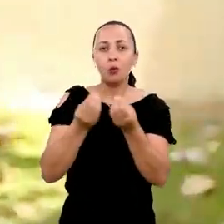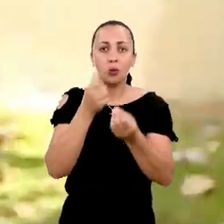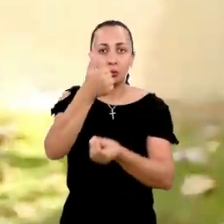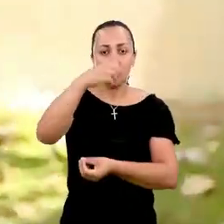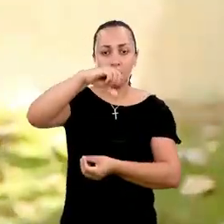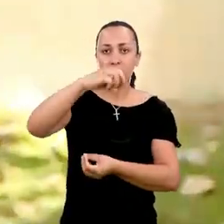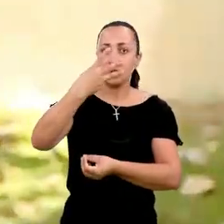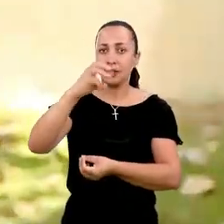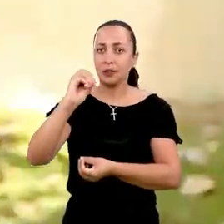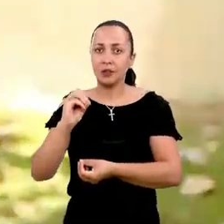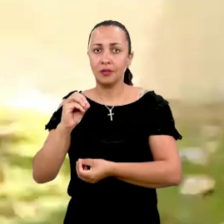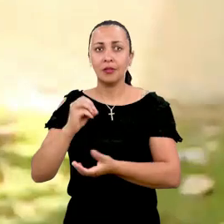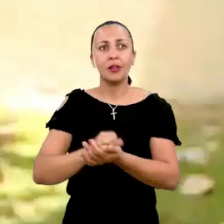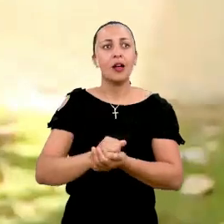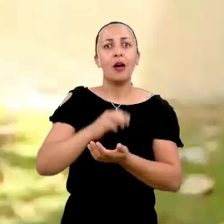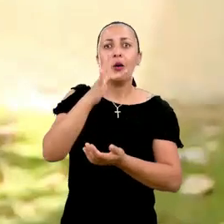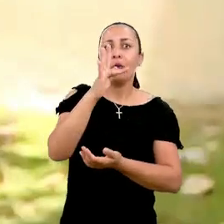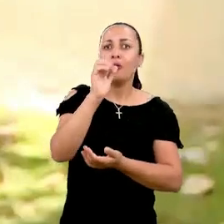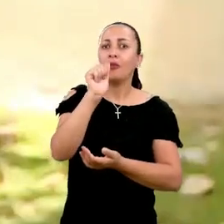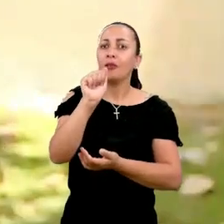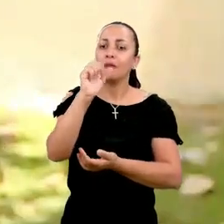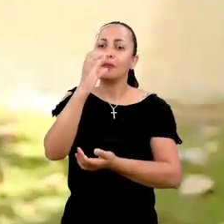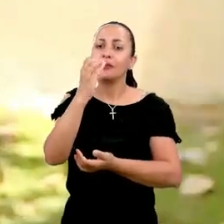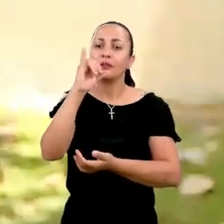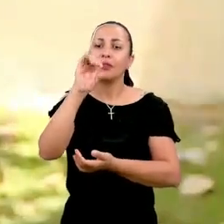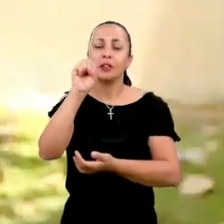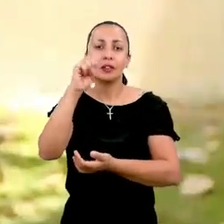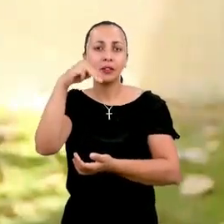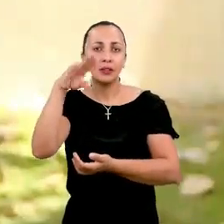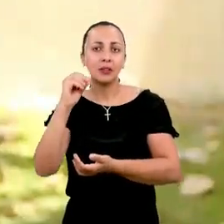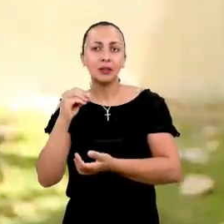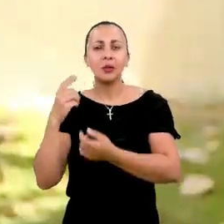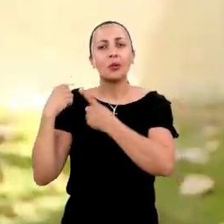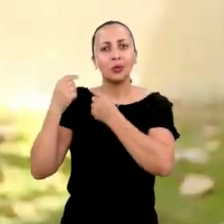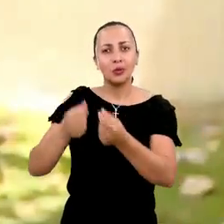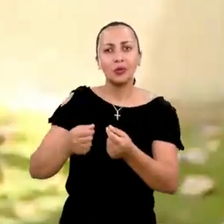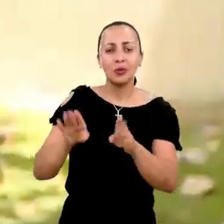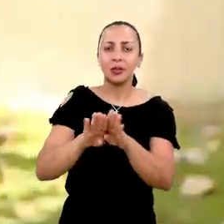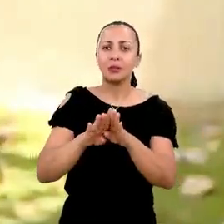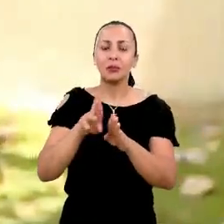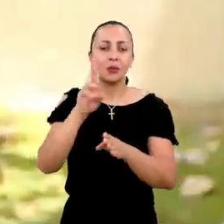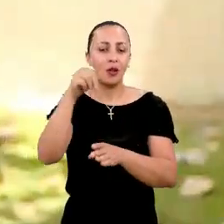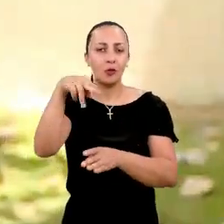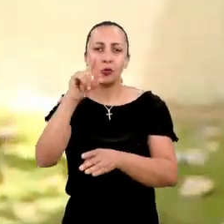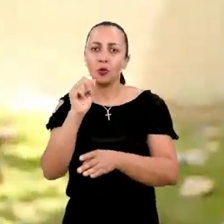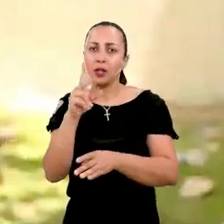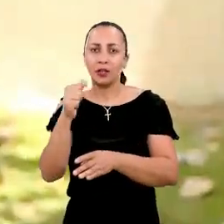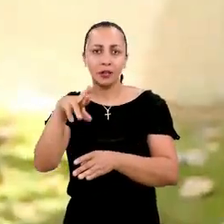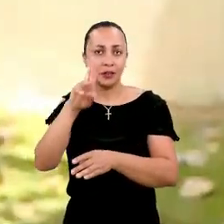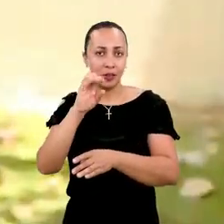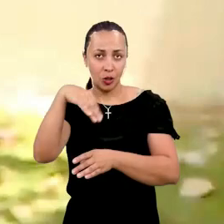década de 30, né, o fascismo, o conservadorismo e o reacionarismo